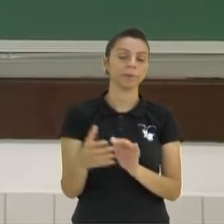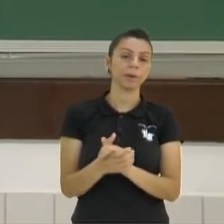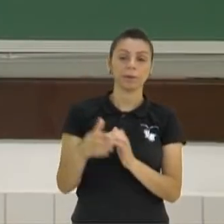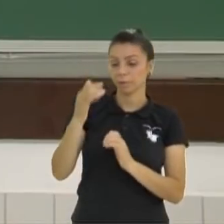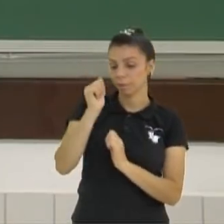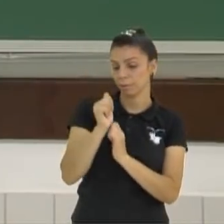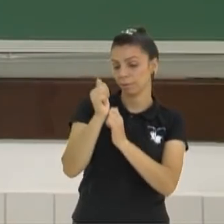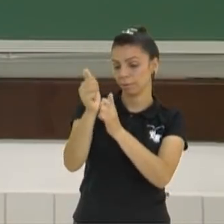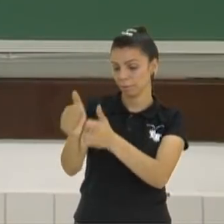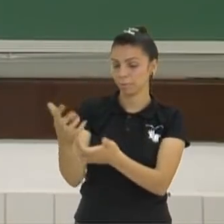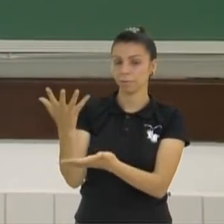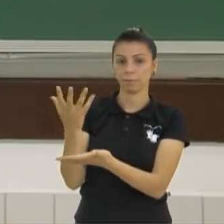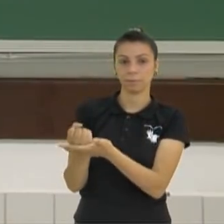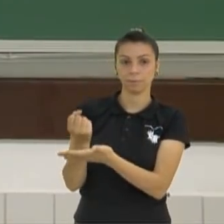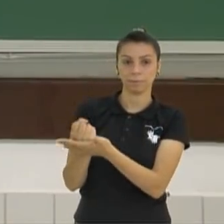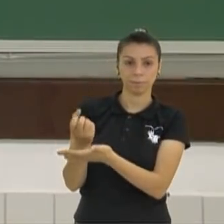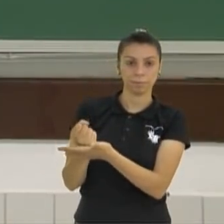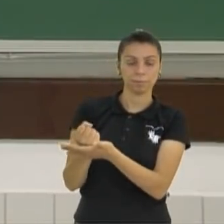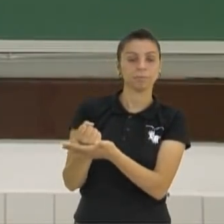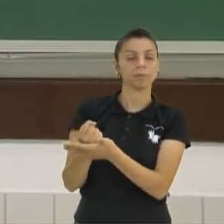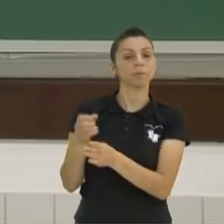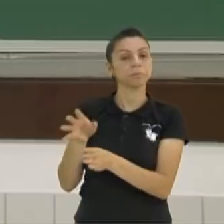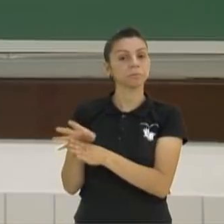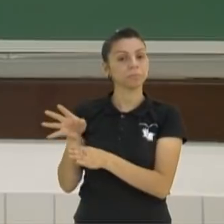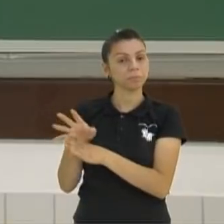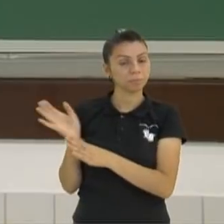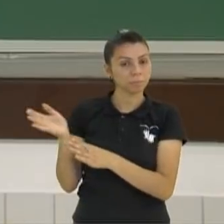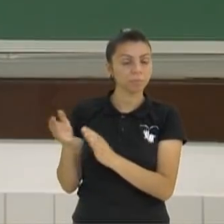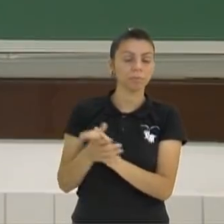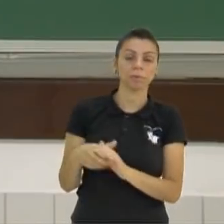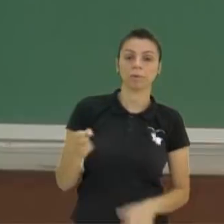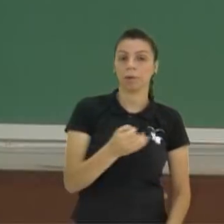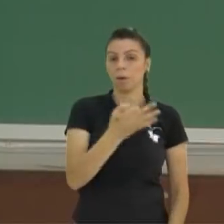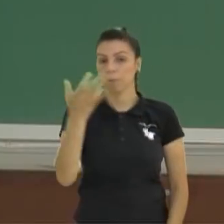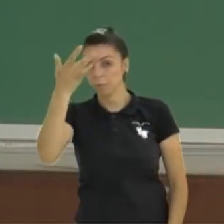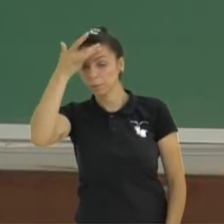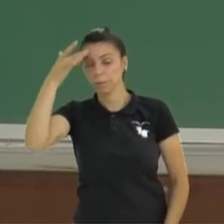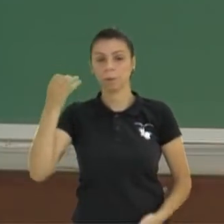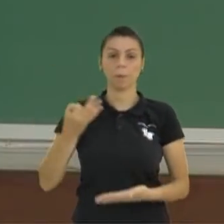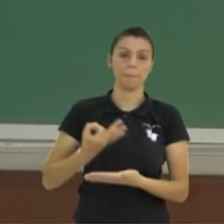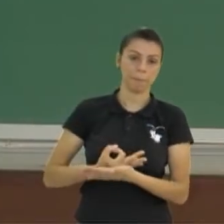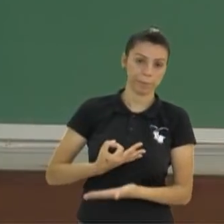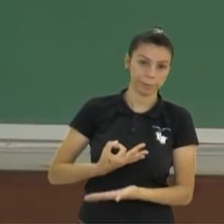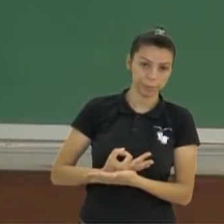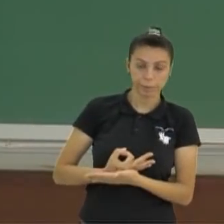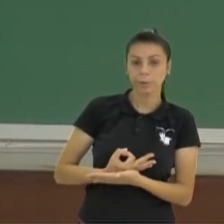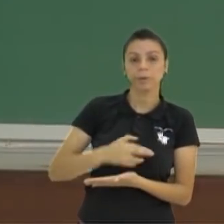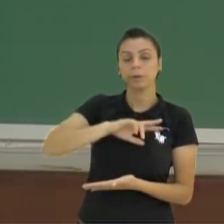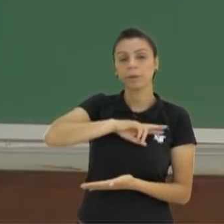seguidores transcreveram os ensinamentos. Para alguns budistas, assim como nós temos